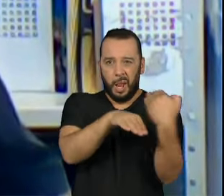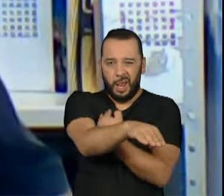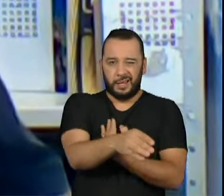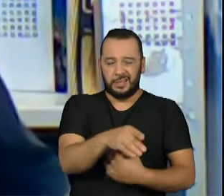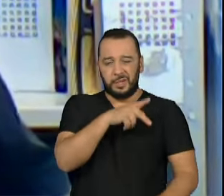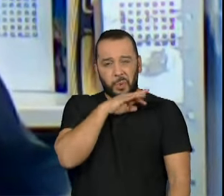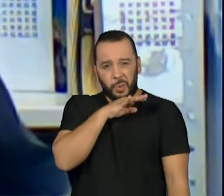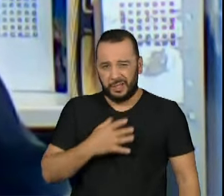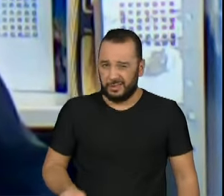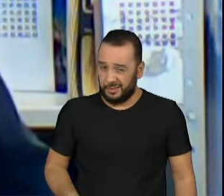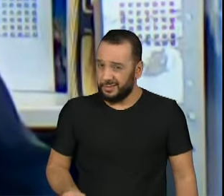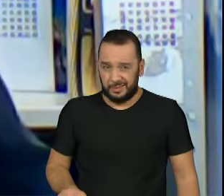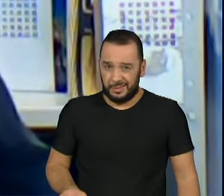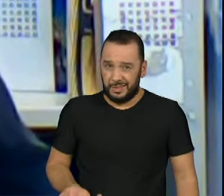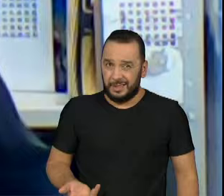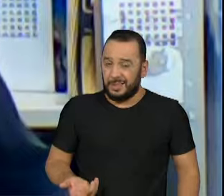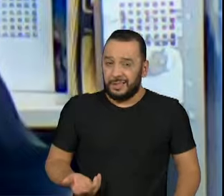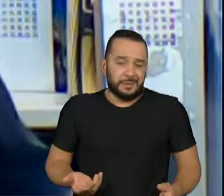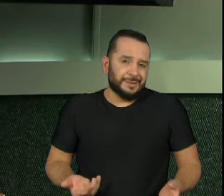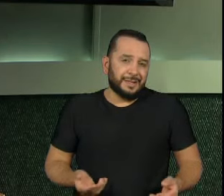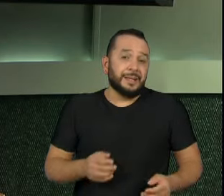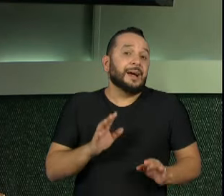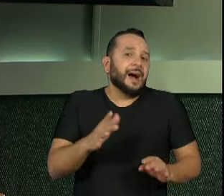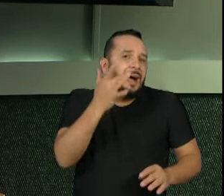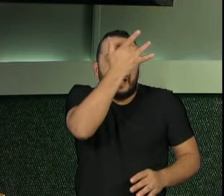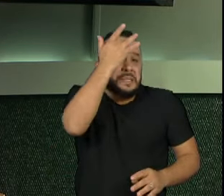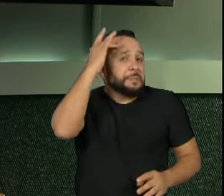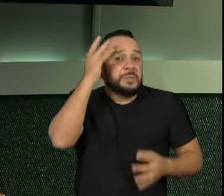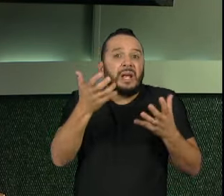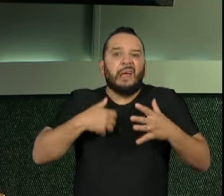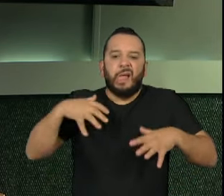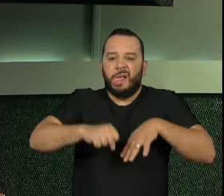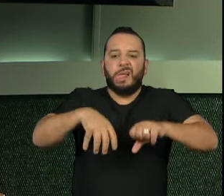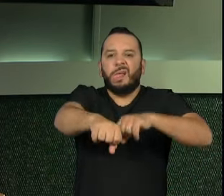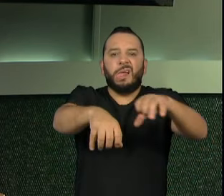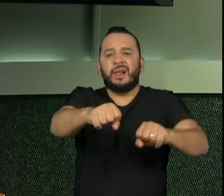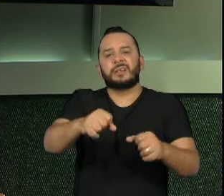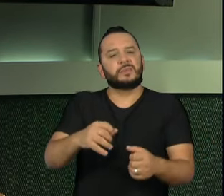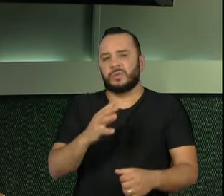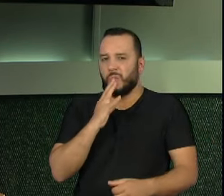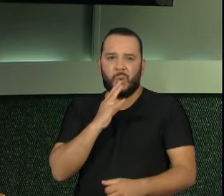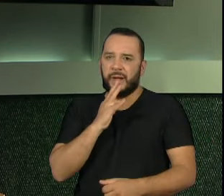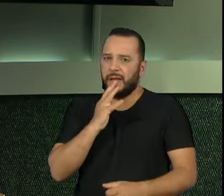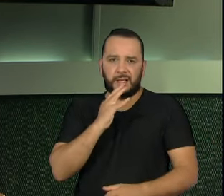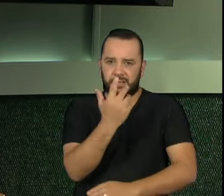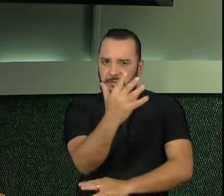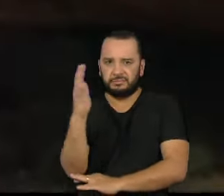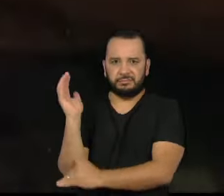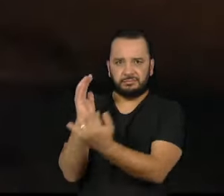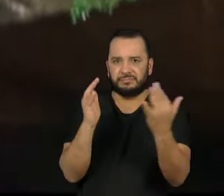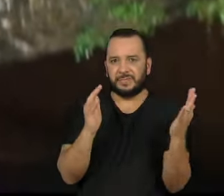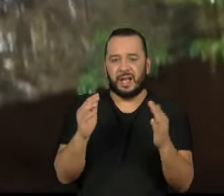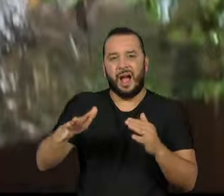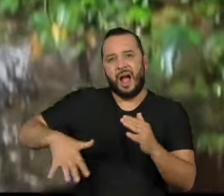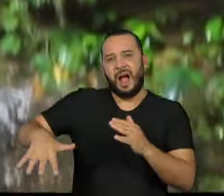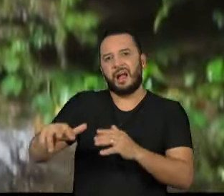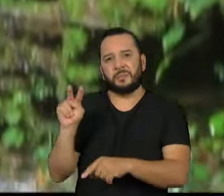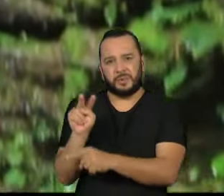que desconhece totalmente essa riqueza, da importância das áreas protegidas, né, da necessidade da existência delas.